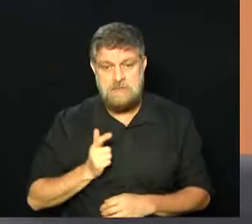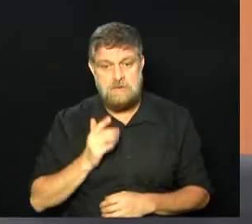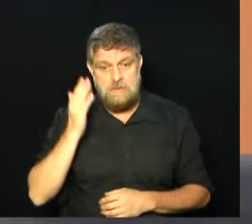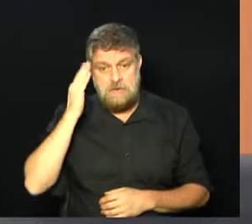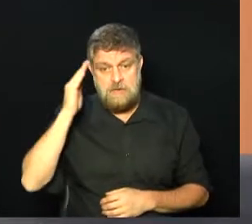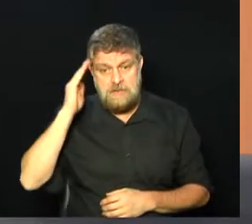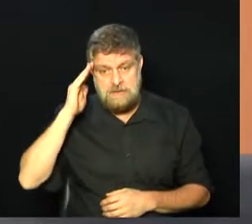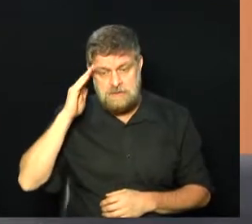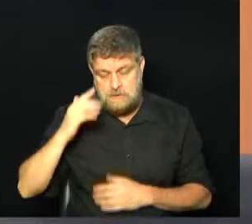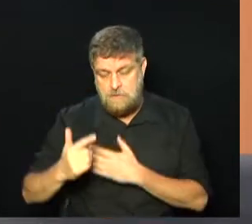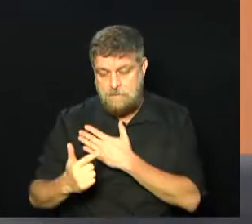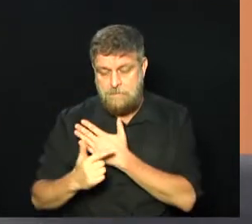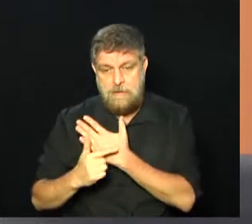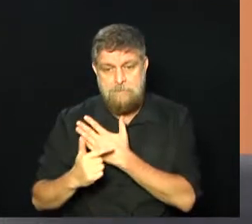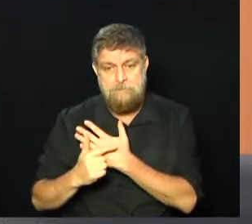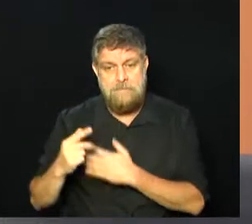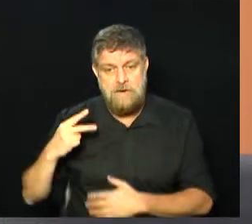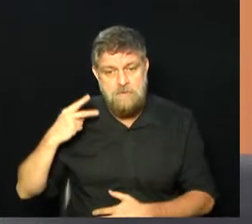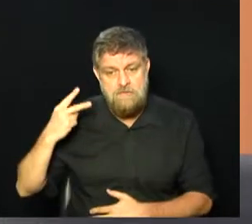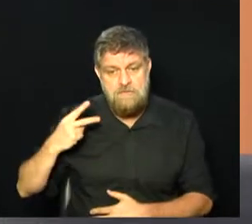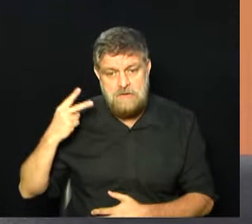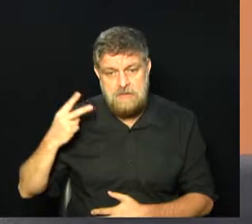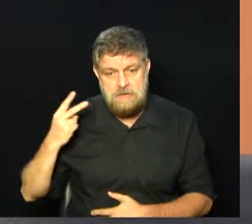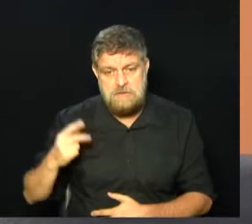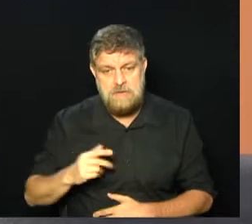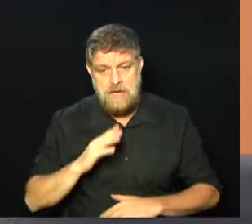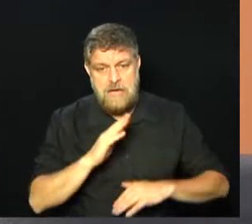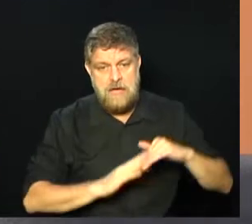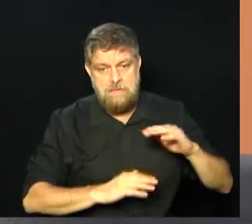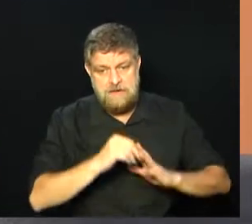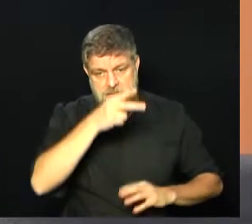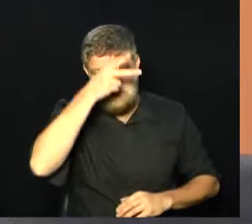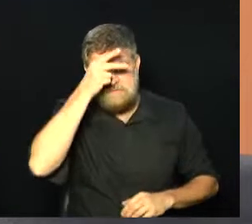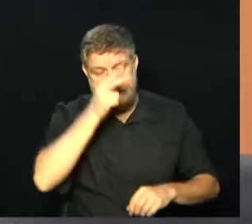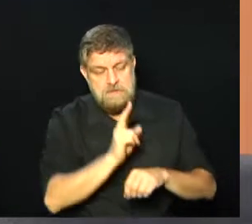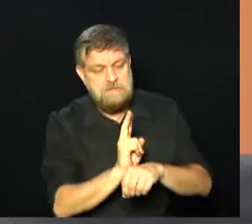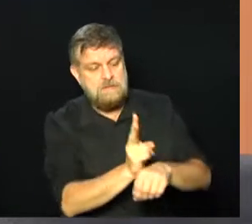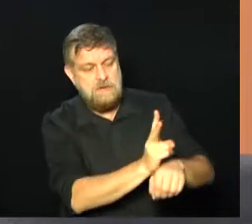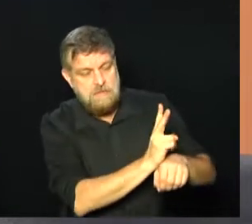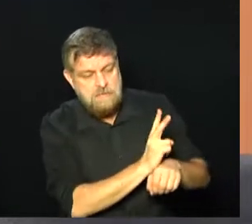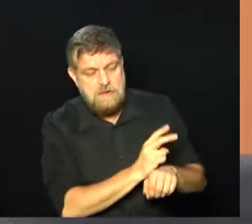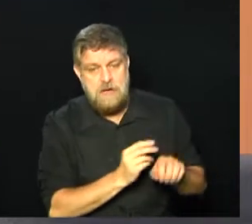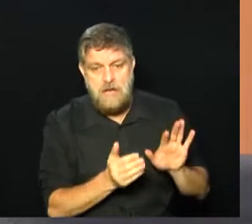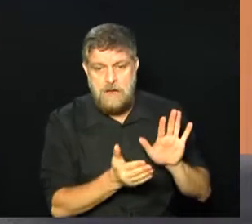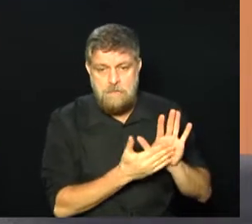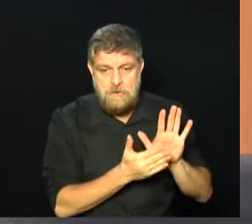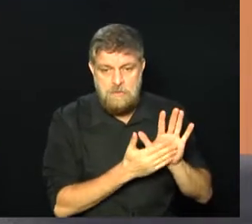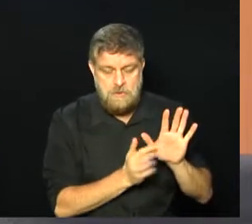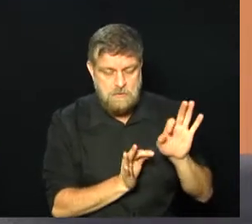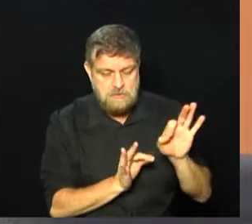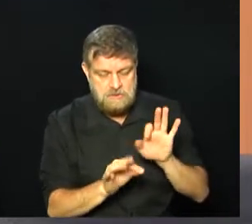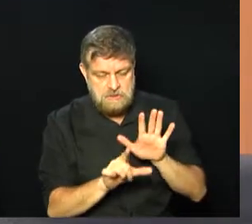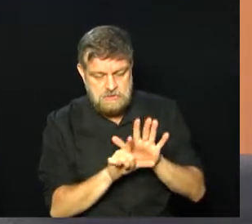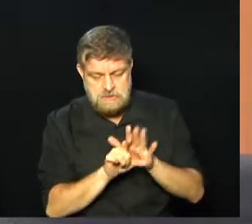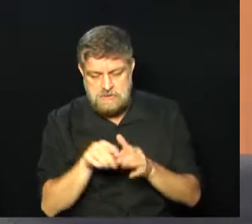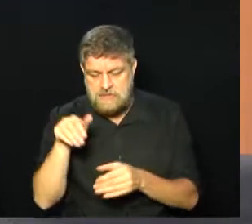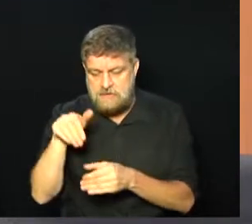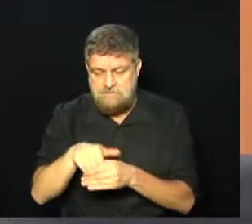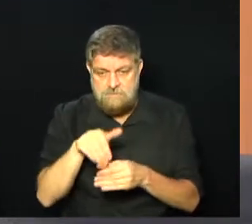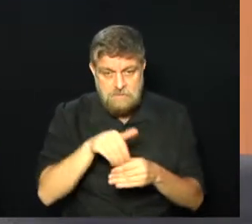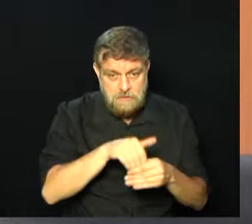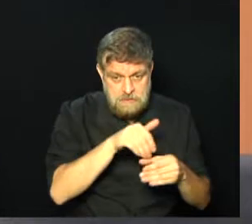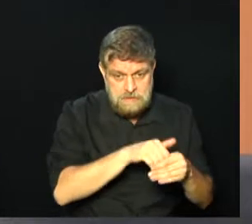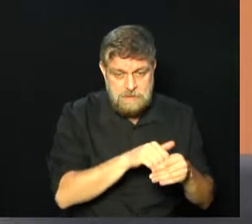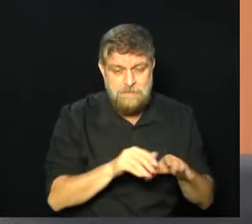do Legislativo, que é fiscalizar o Executivo, propor e votar projetos de leis, que